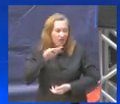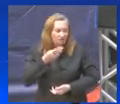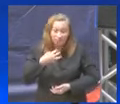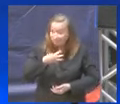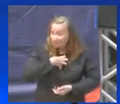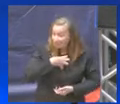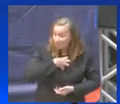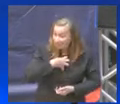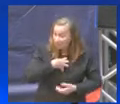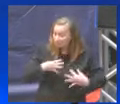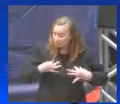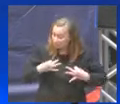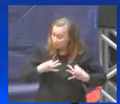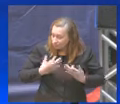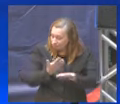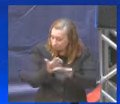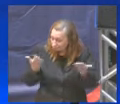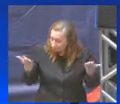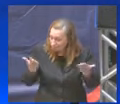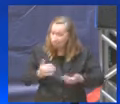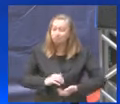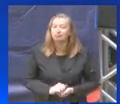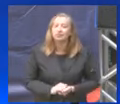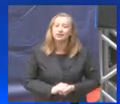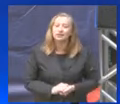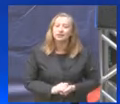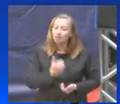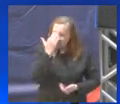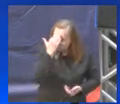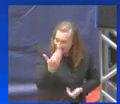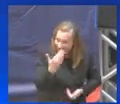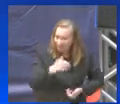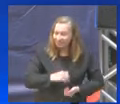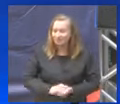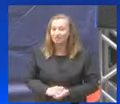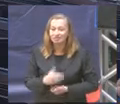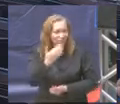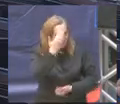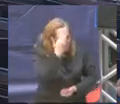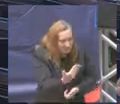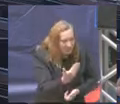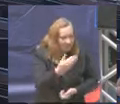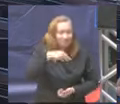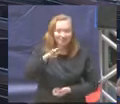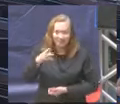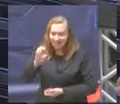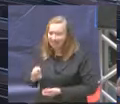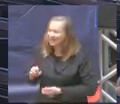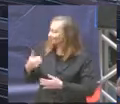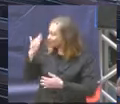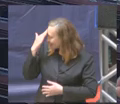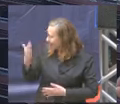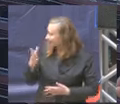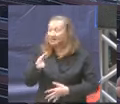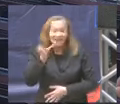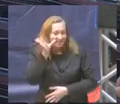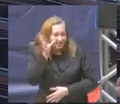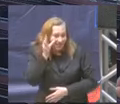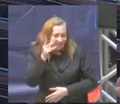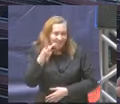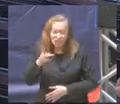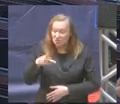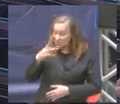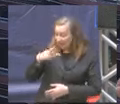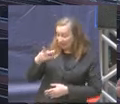sentido. Me coloco à disposição de todos vocês. Muito obrigada. Obrigado, Marcinha. Obrigado. Interessante